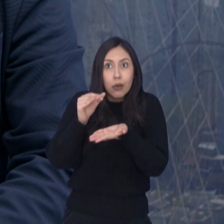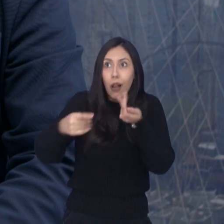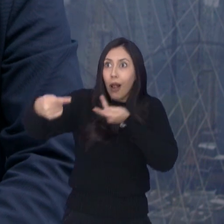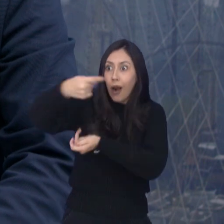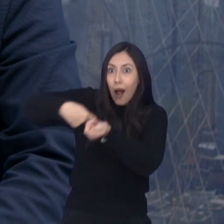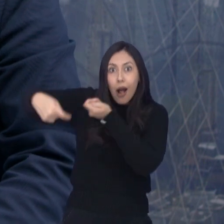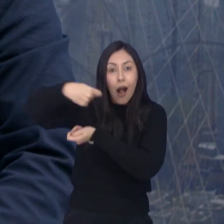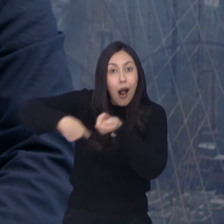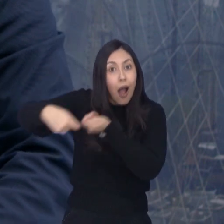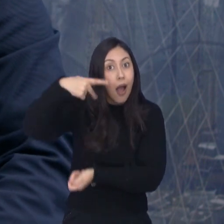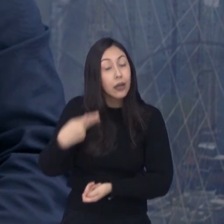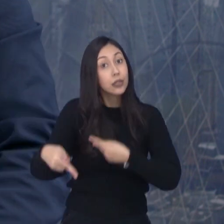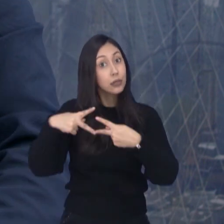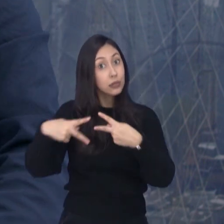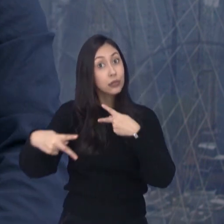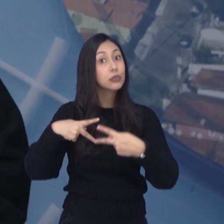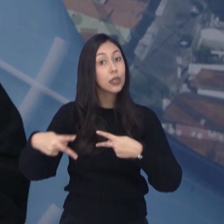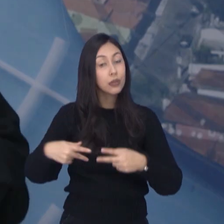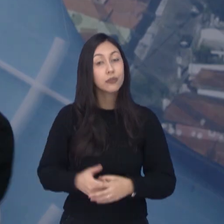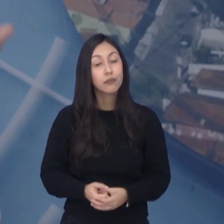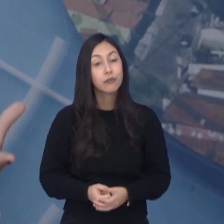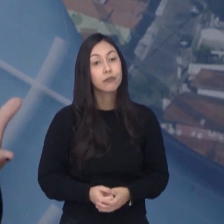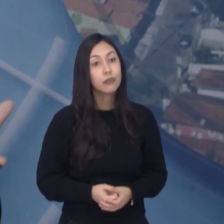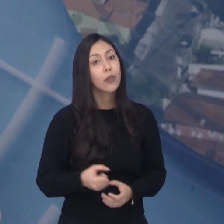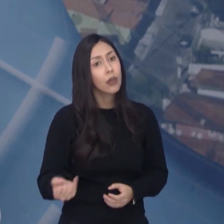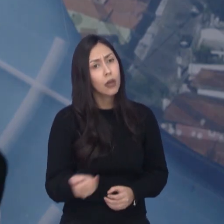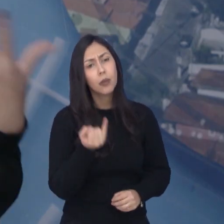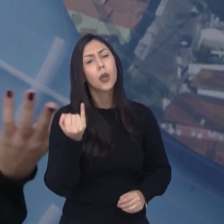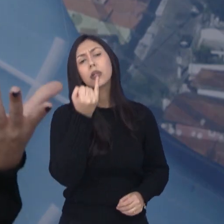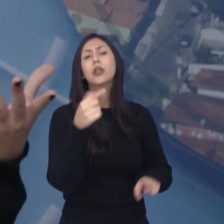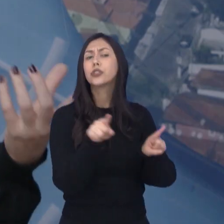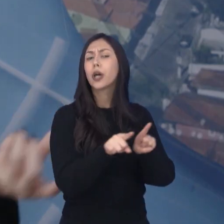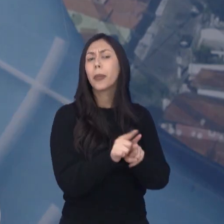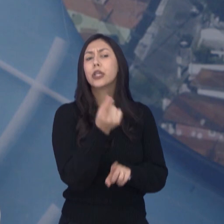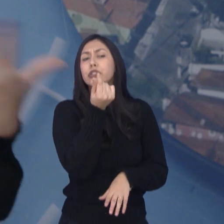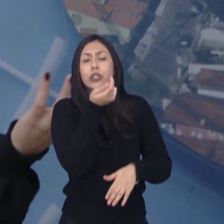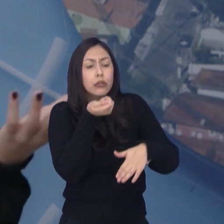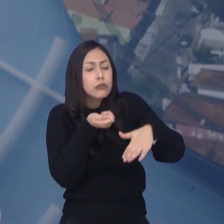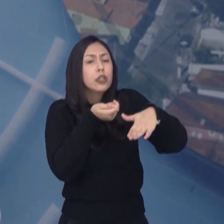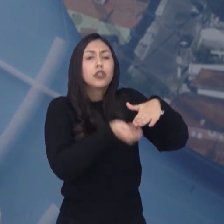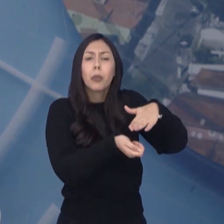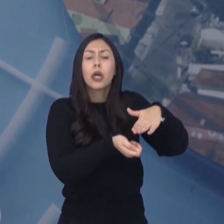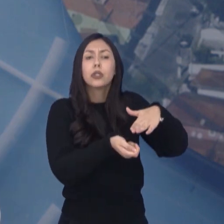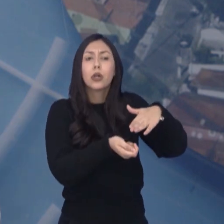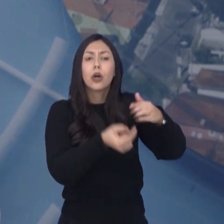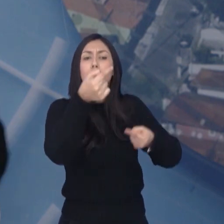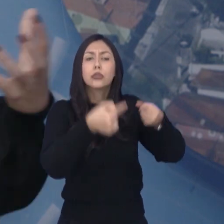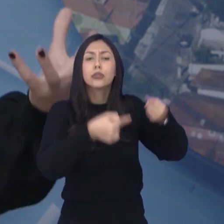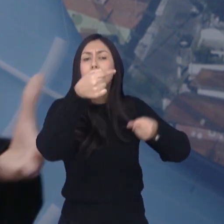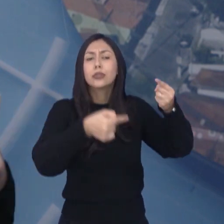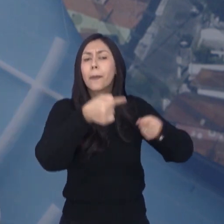no território onde a minha empresa está inserida. E é importante, né, um investimento, isso, que o debate ele seja